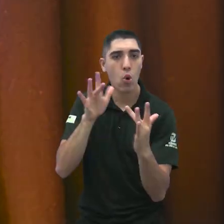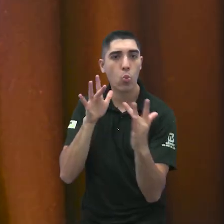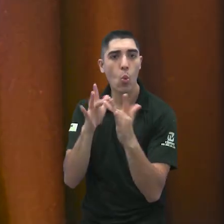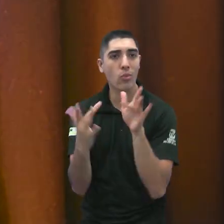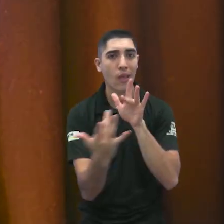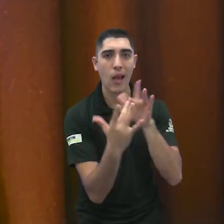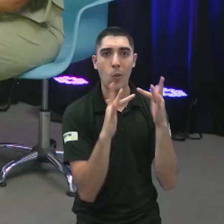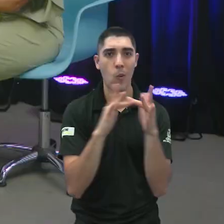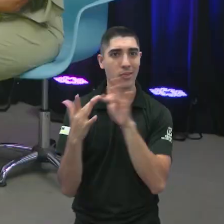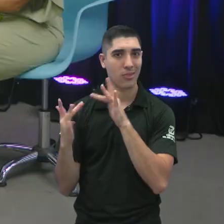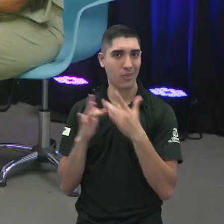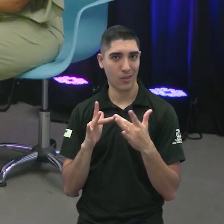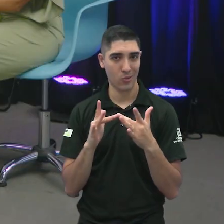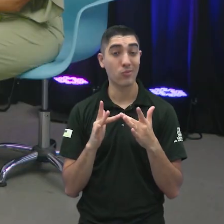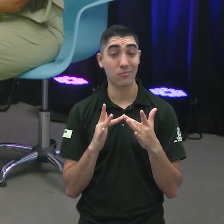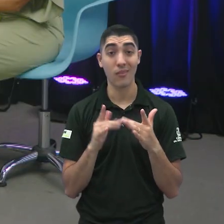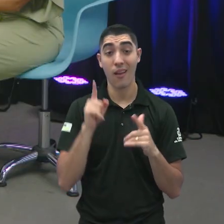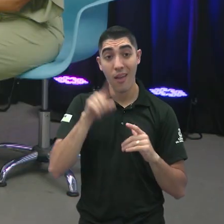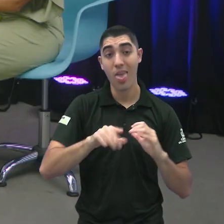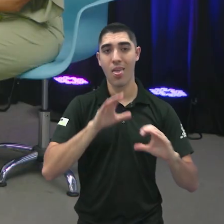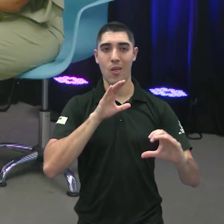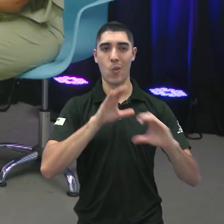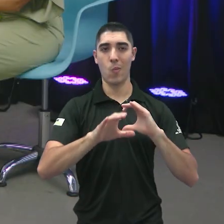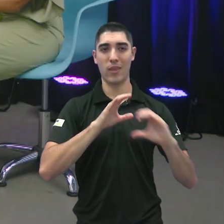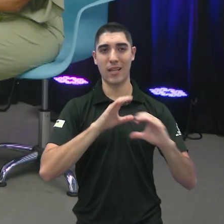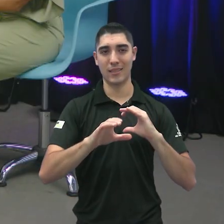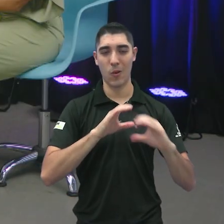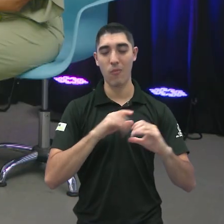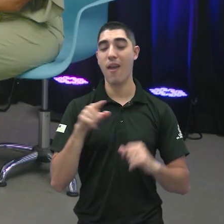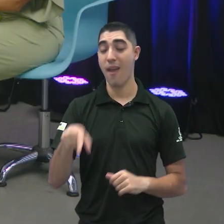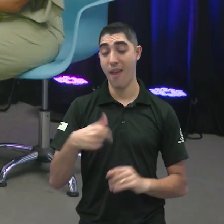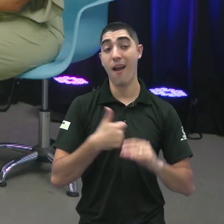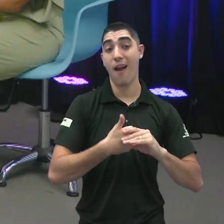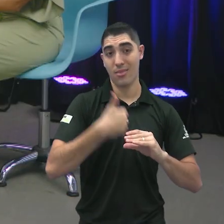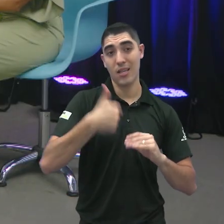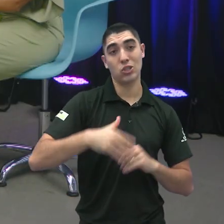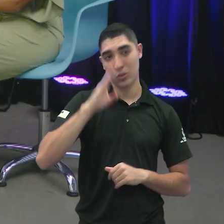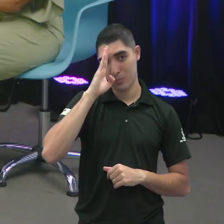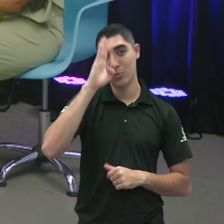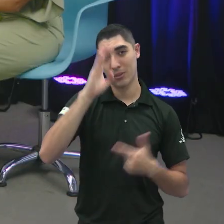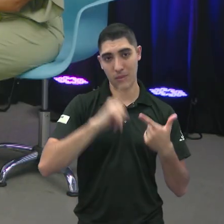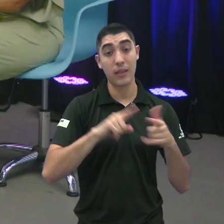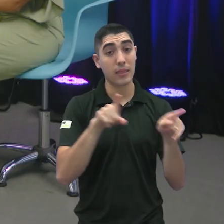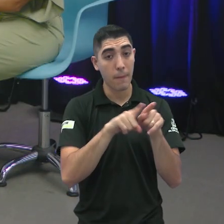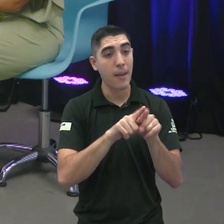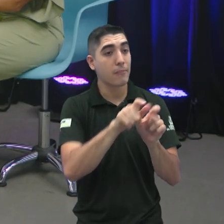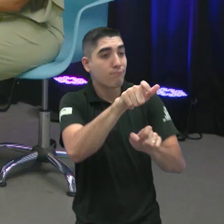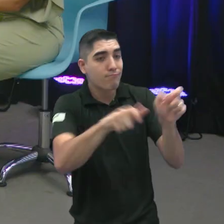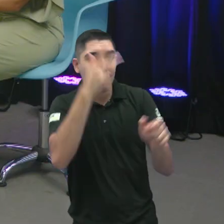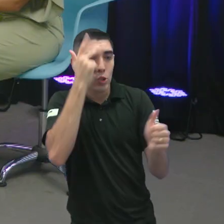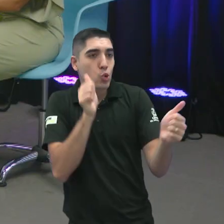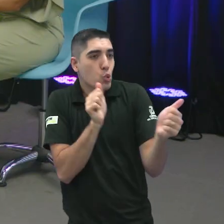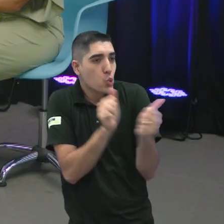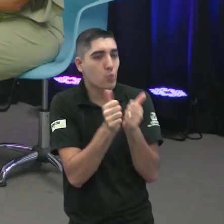conectar com as pessoas. Esse é o grande superpoder. É a comunicação, é a conexão e o estar perto de pessoas